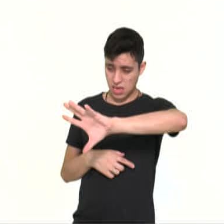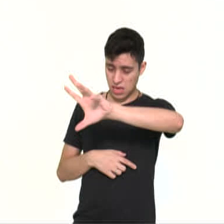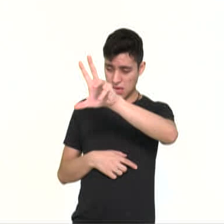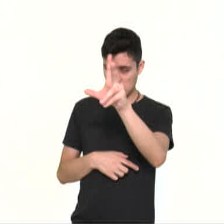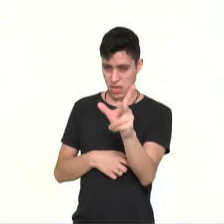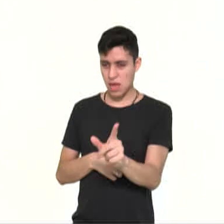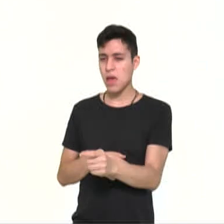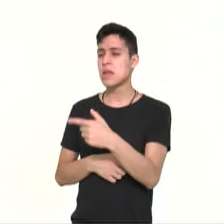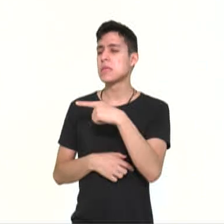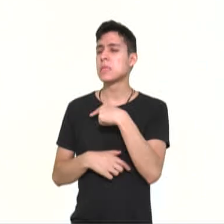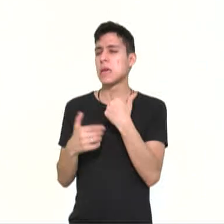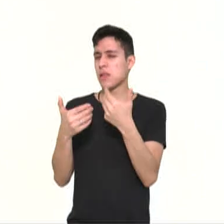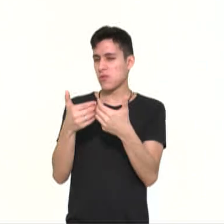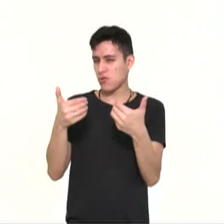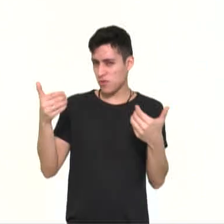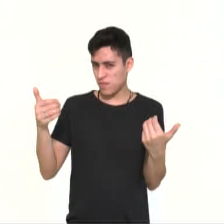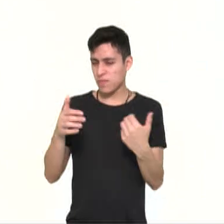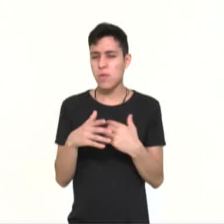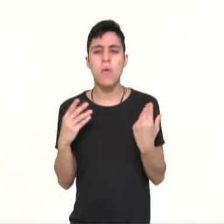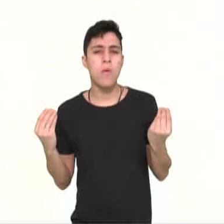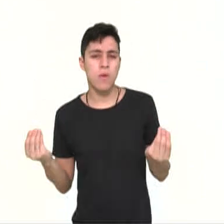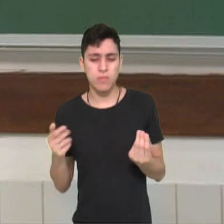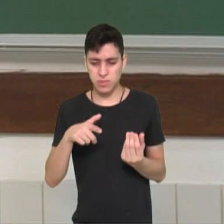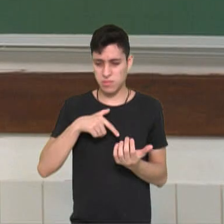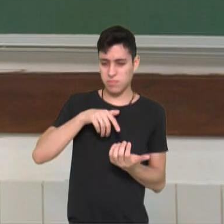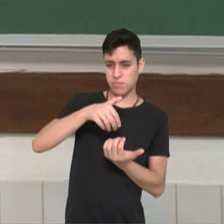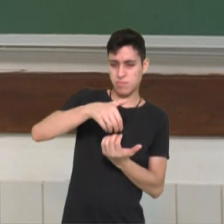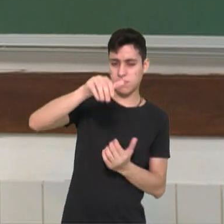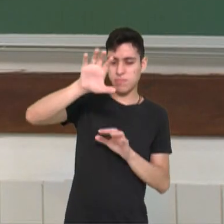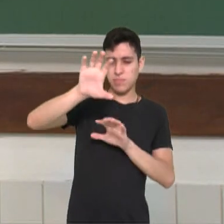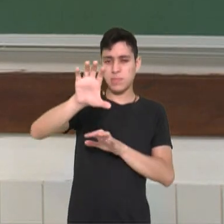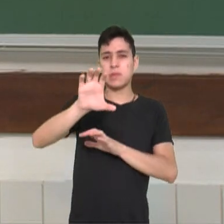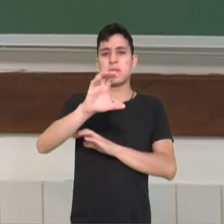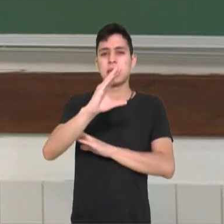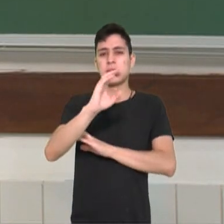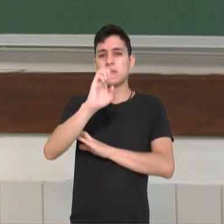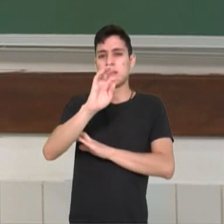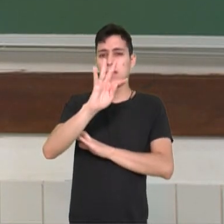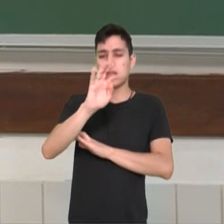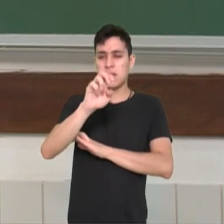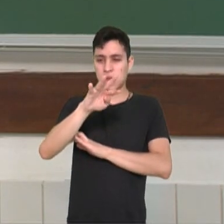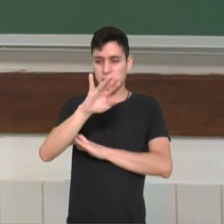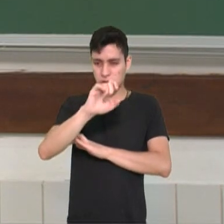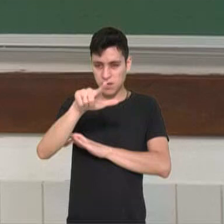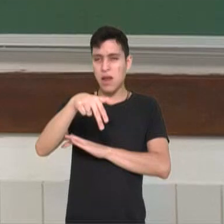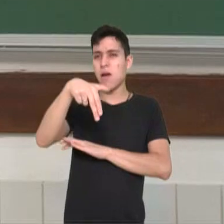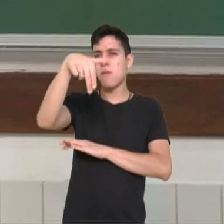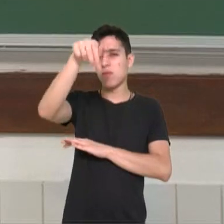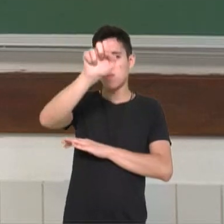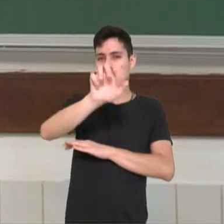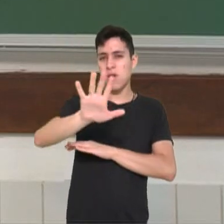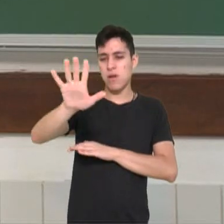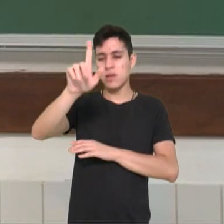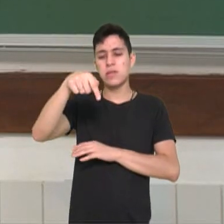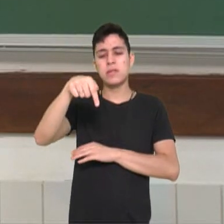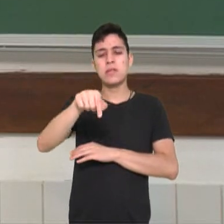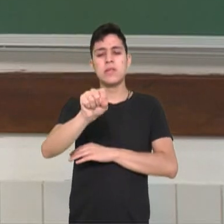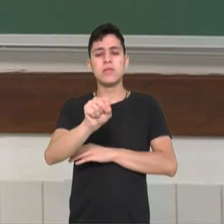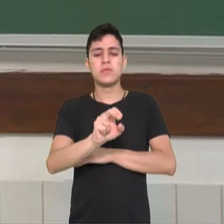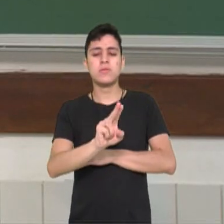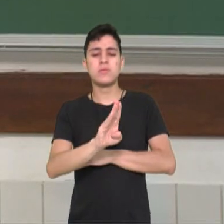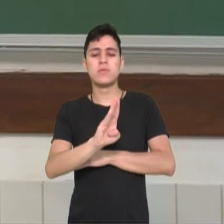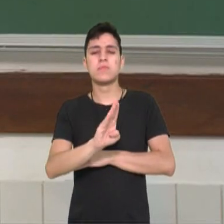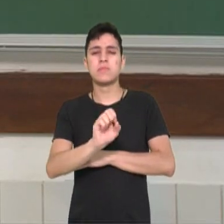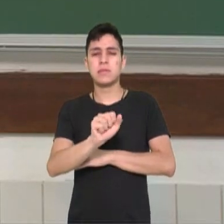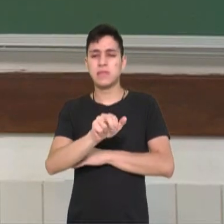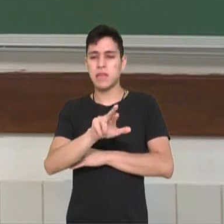é dividido, né? A gente pode pensar ele em duas proporções, a África setentrional, que está localizada ao norte, e a África subsaariana,